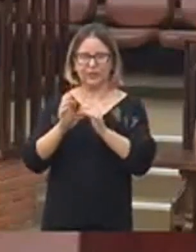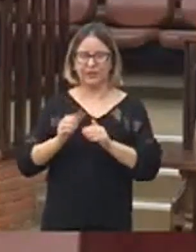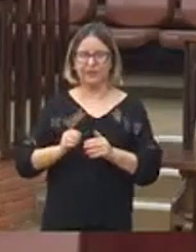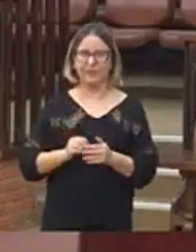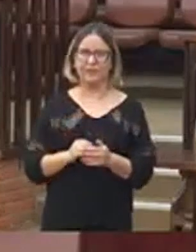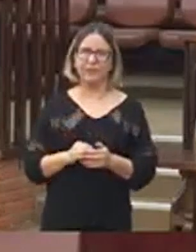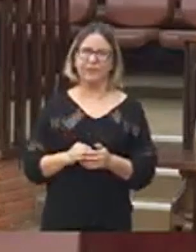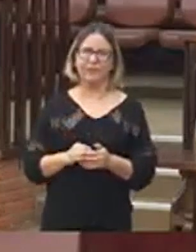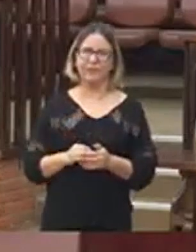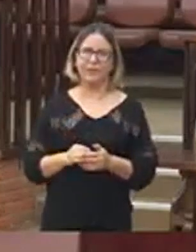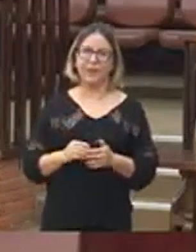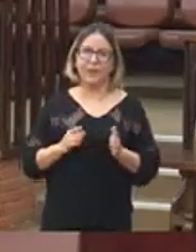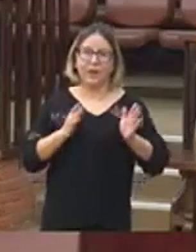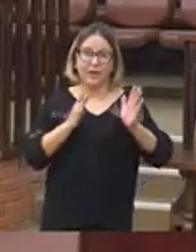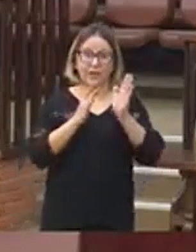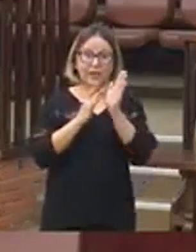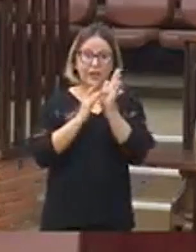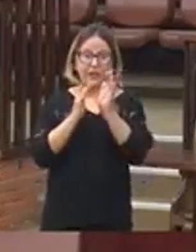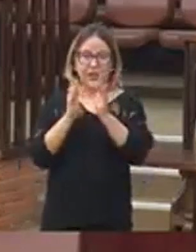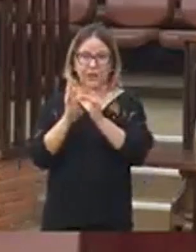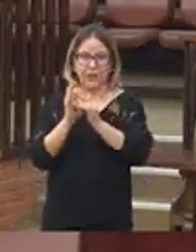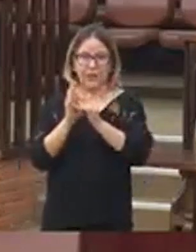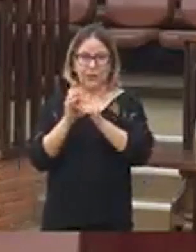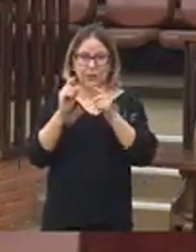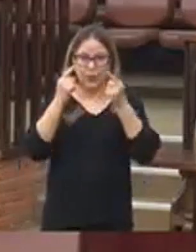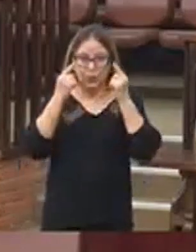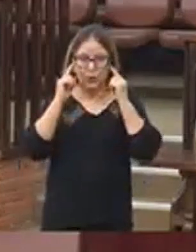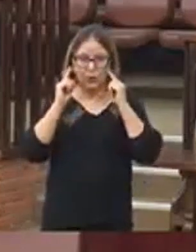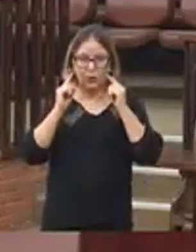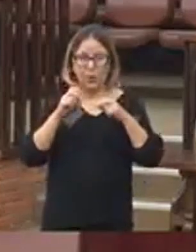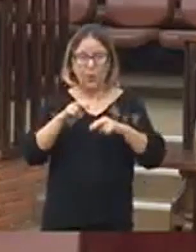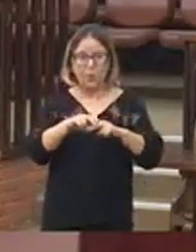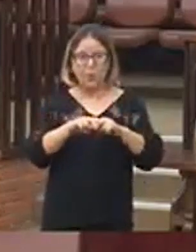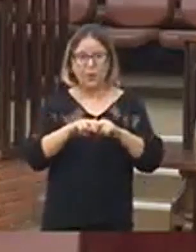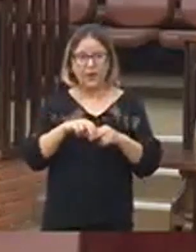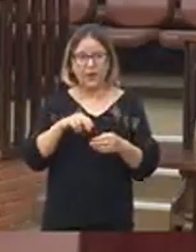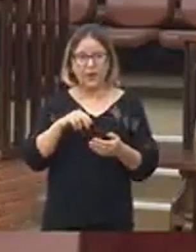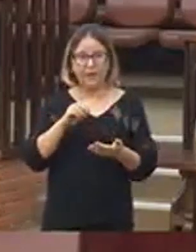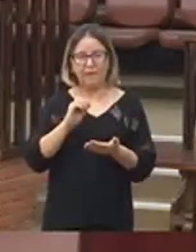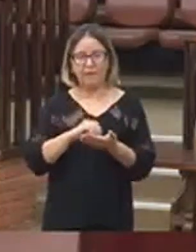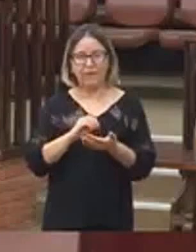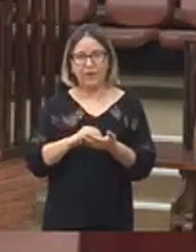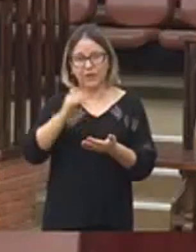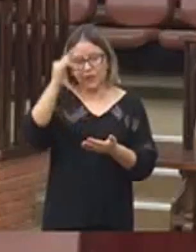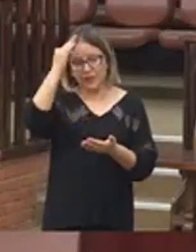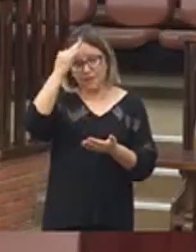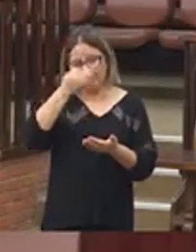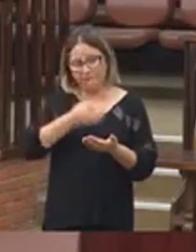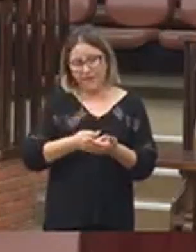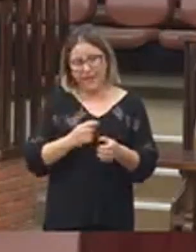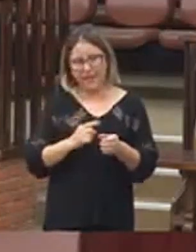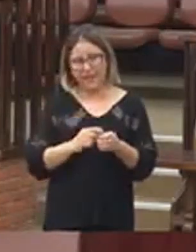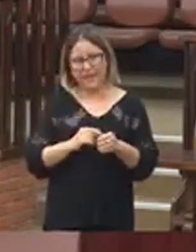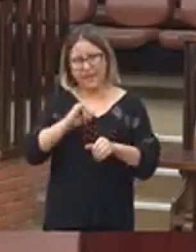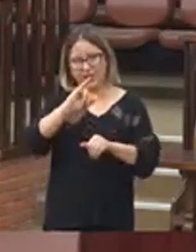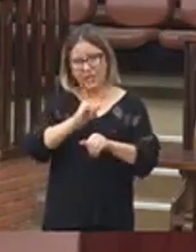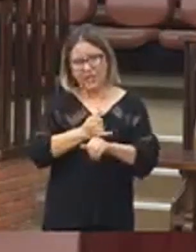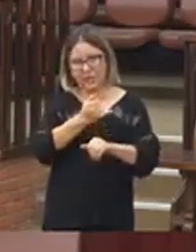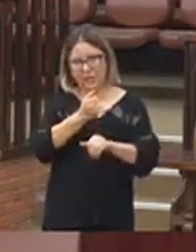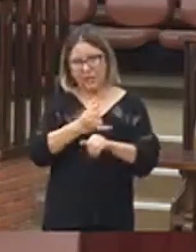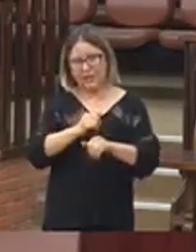chorou por causa da incredulidade de Jerusalém. Por exemplo, vamos ler em Lucas, no